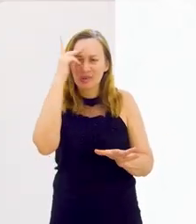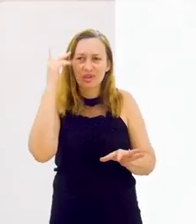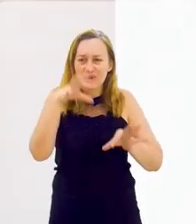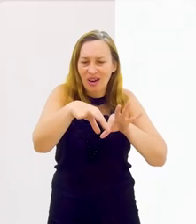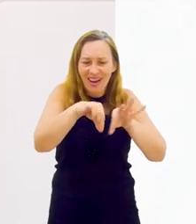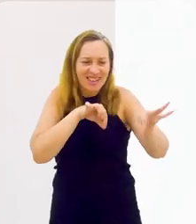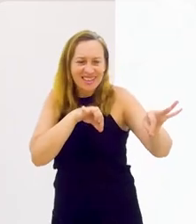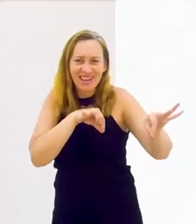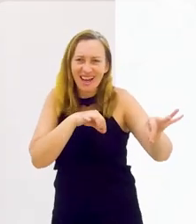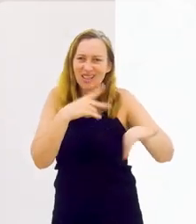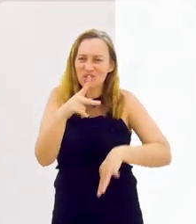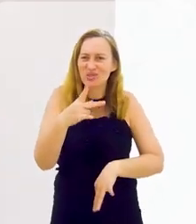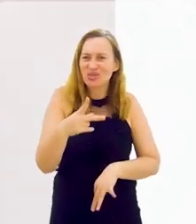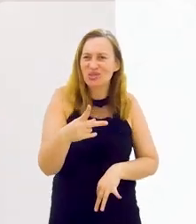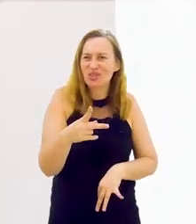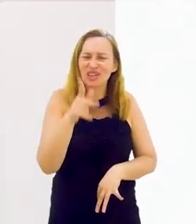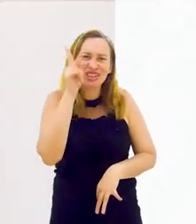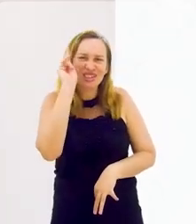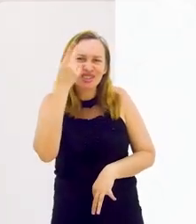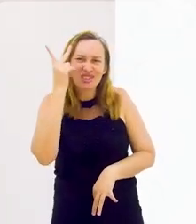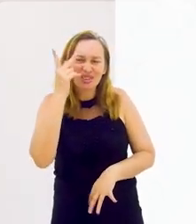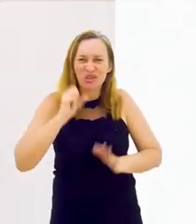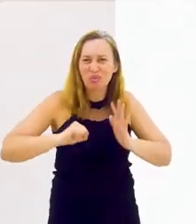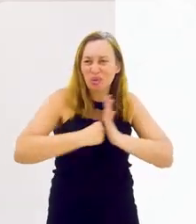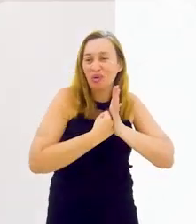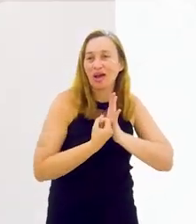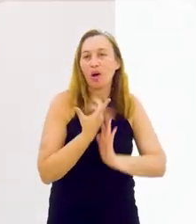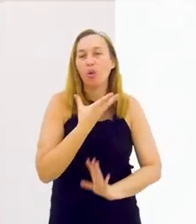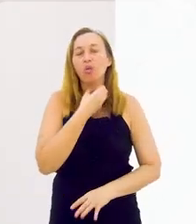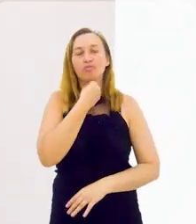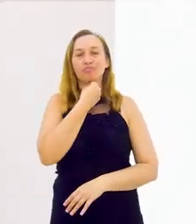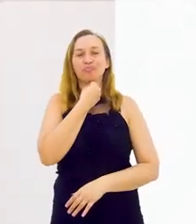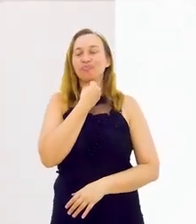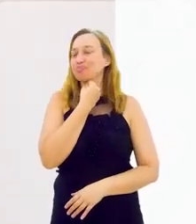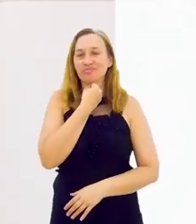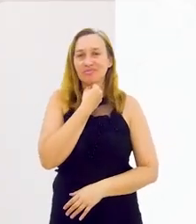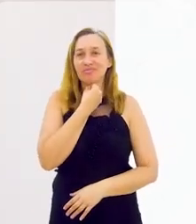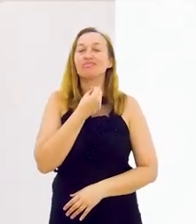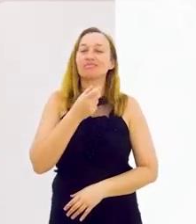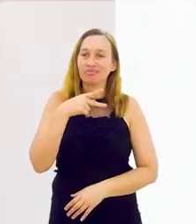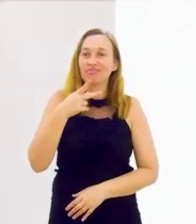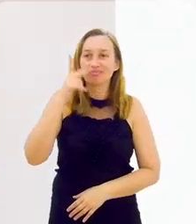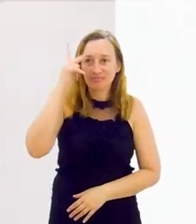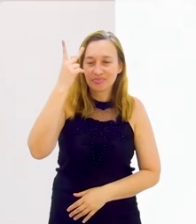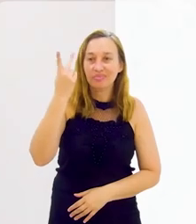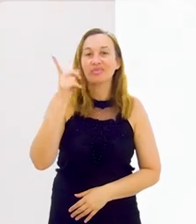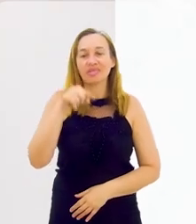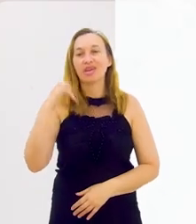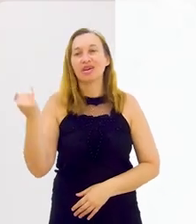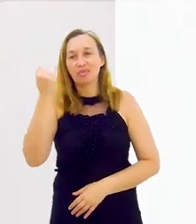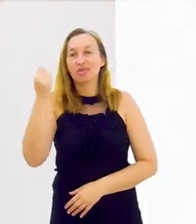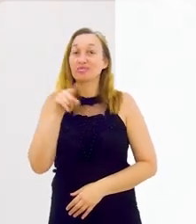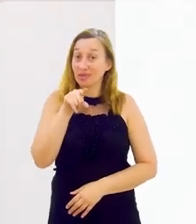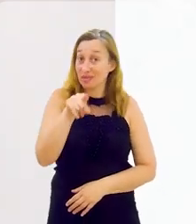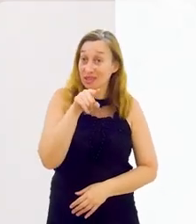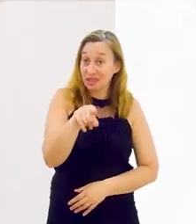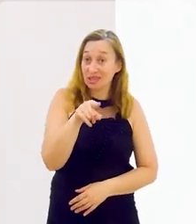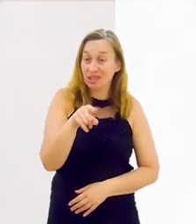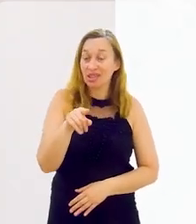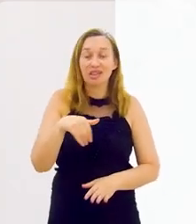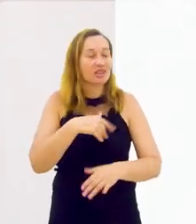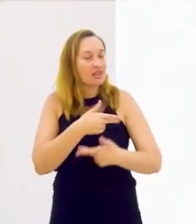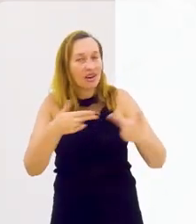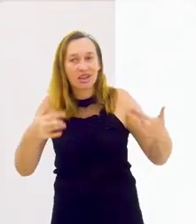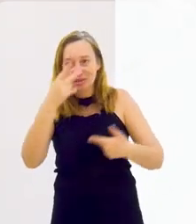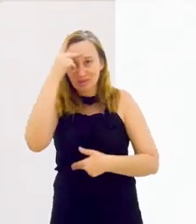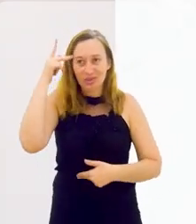rasgar suas páginas. Te limitar, te bloquear, te silenciar. Conte a sua história, porque ela é importante para você e